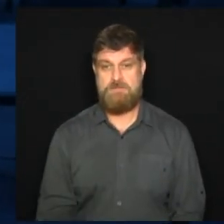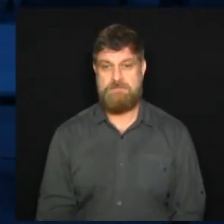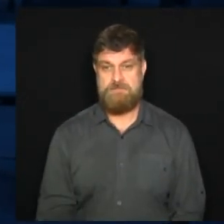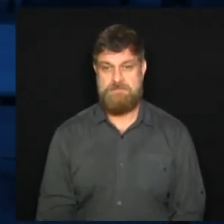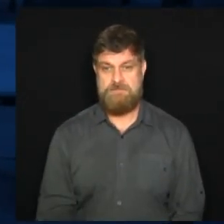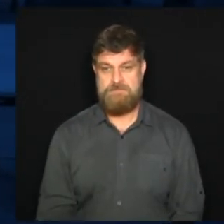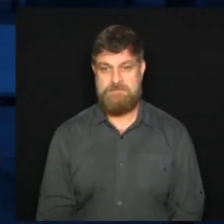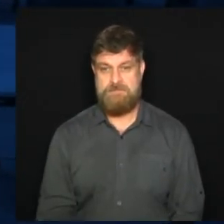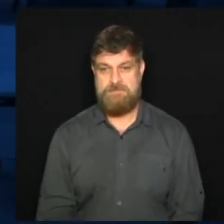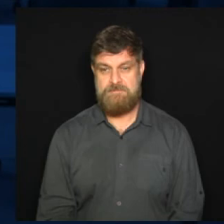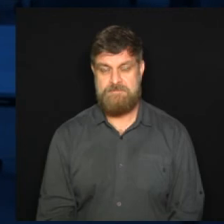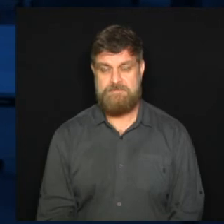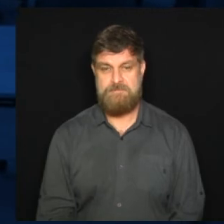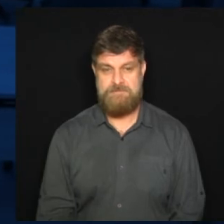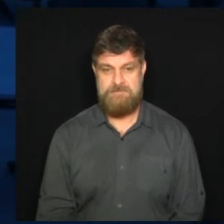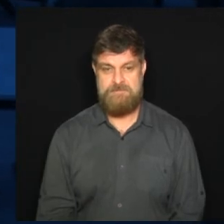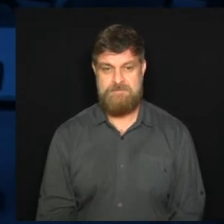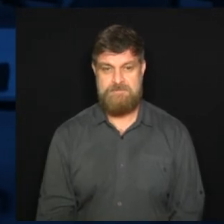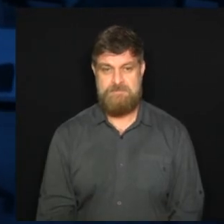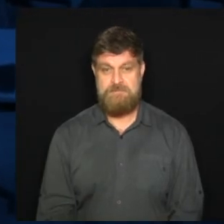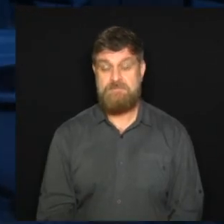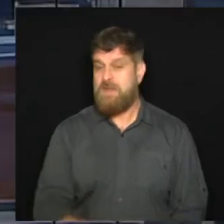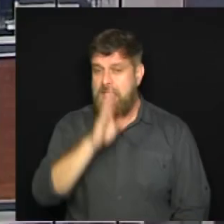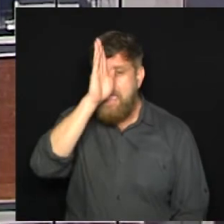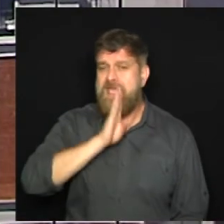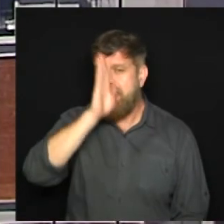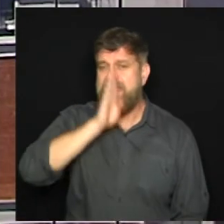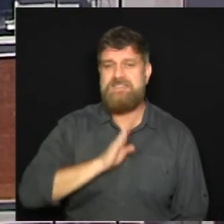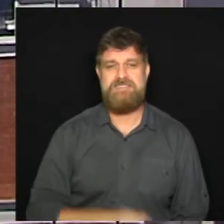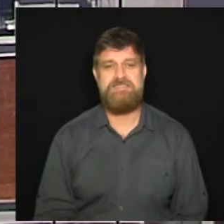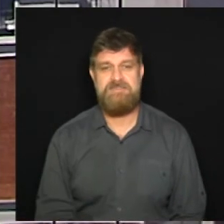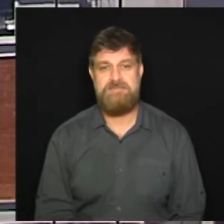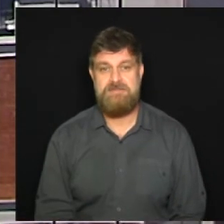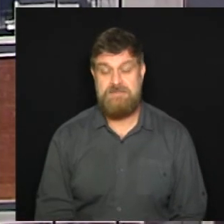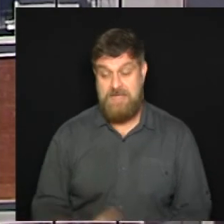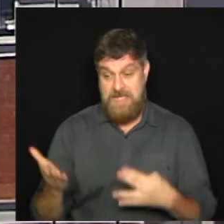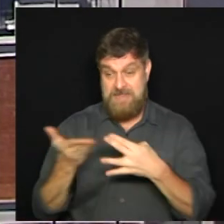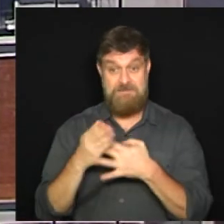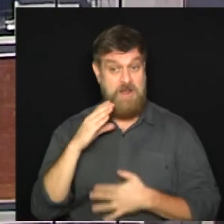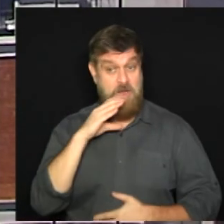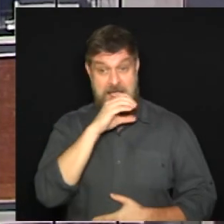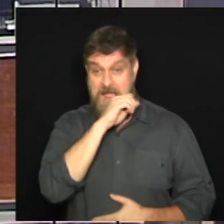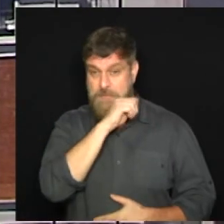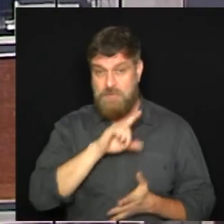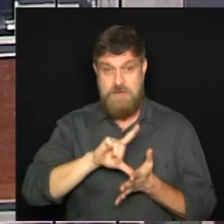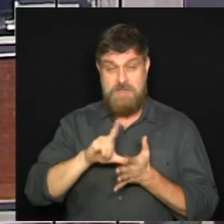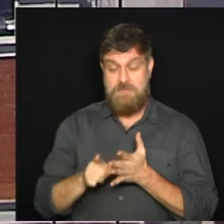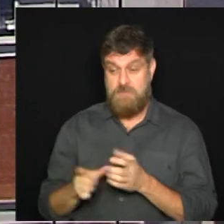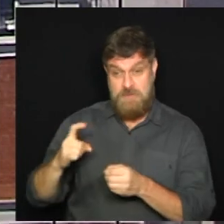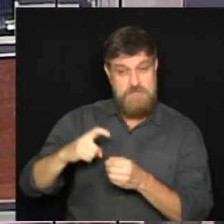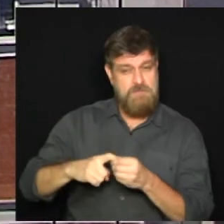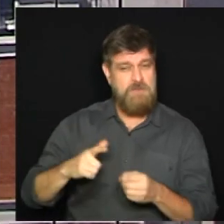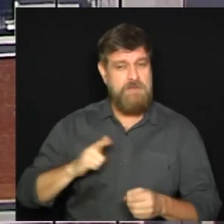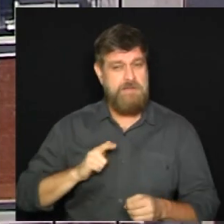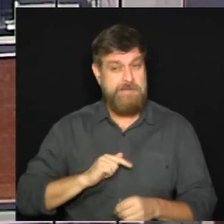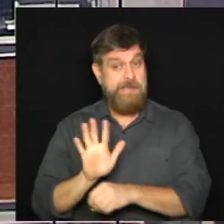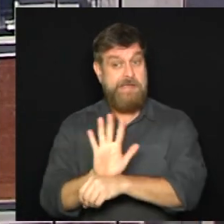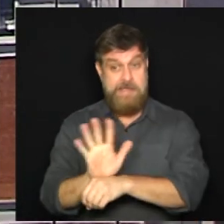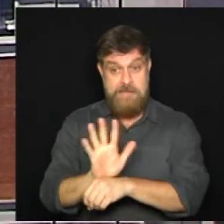Informações pelo telefone DDD 19 3736 1861 e inscrições no